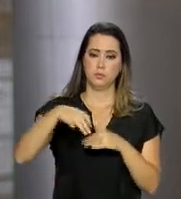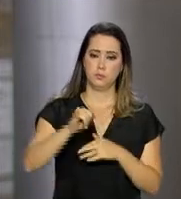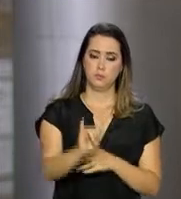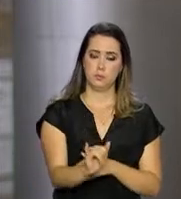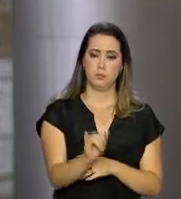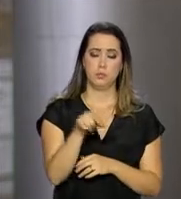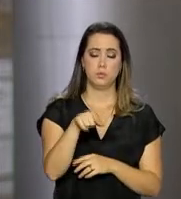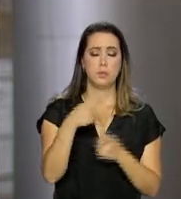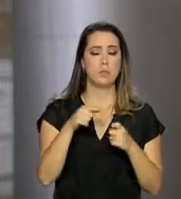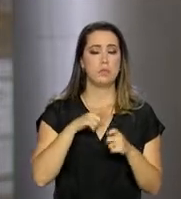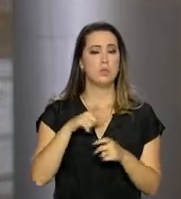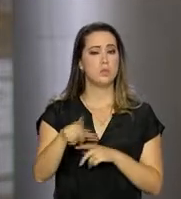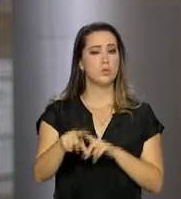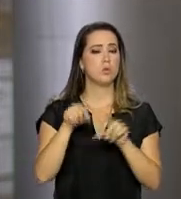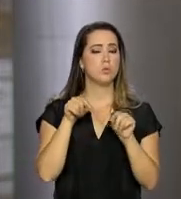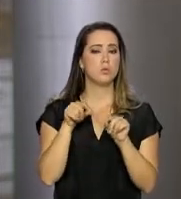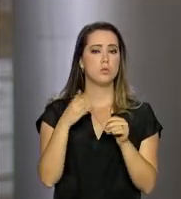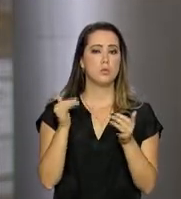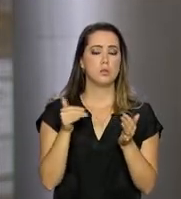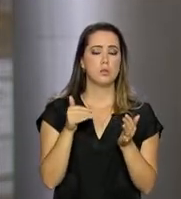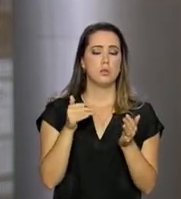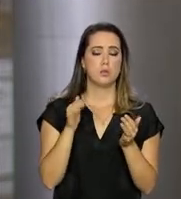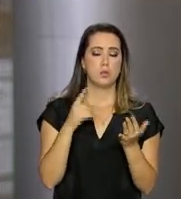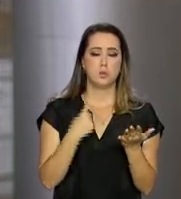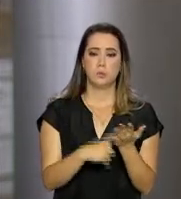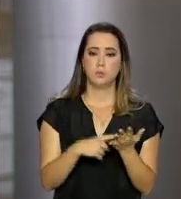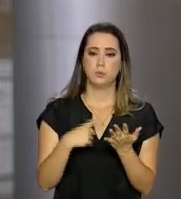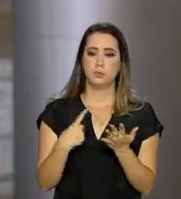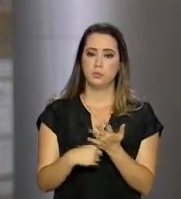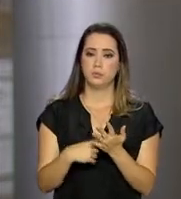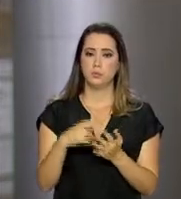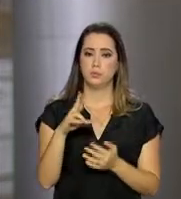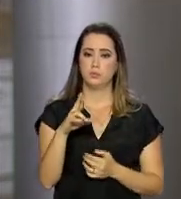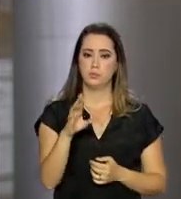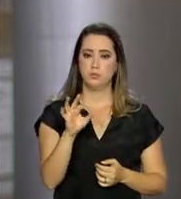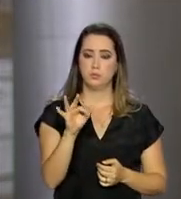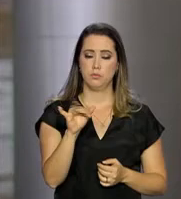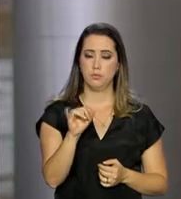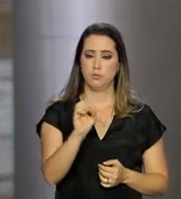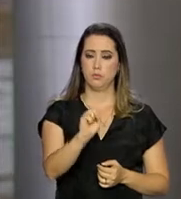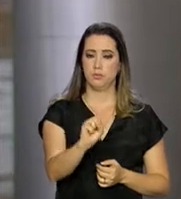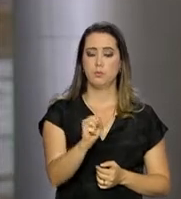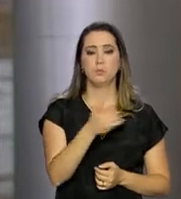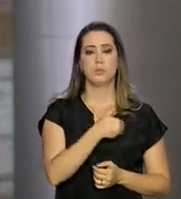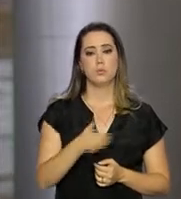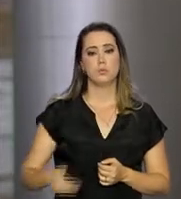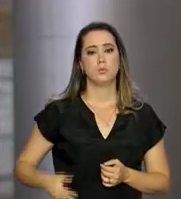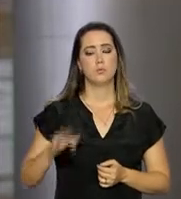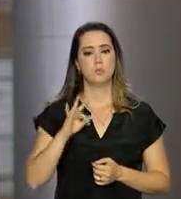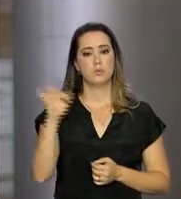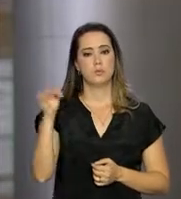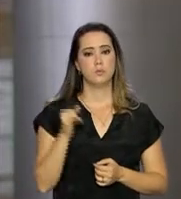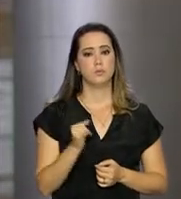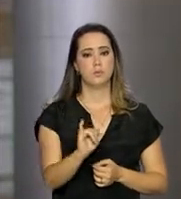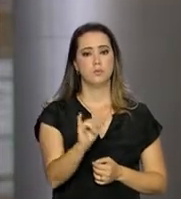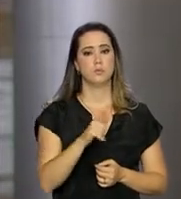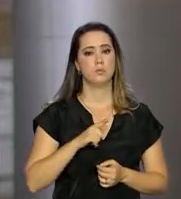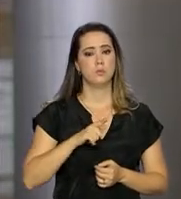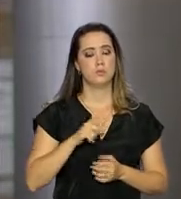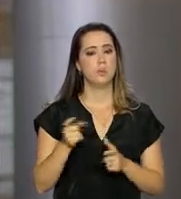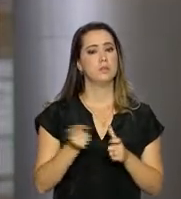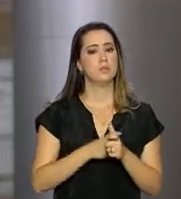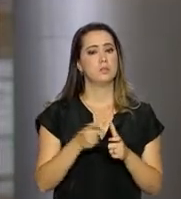terão direito a aderir ao programa de refinanciamento e parcelamento do governo federal caso tenham